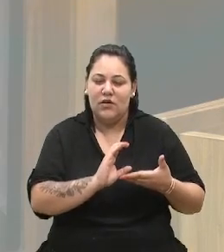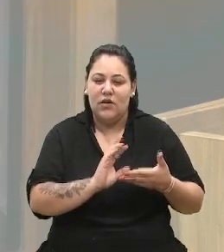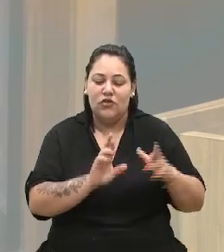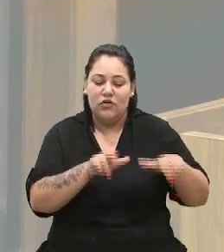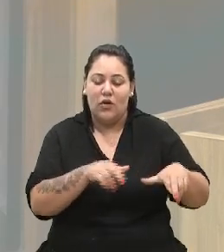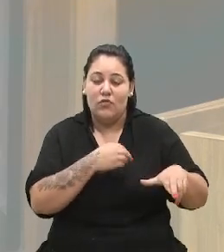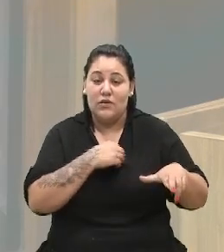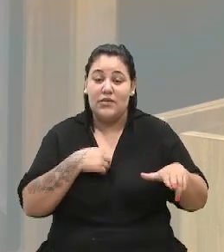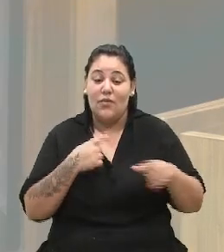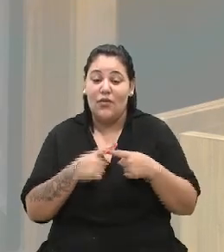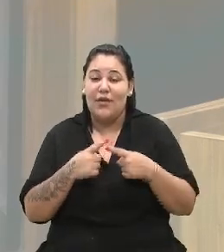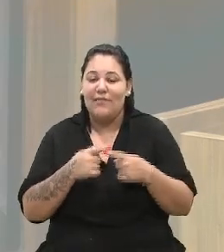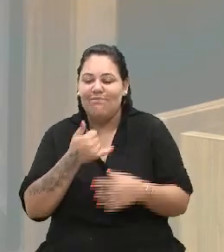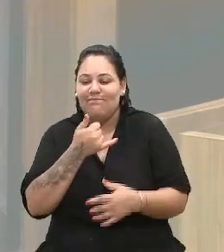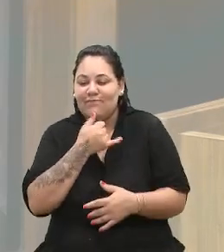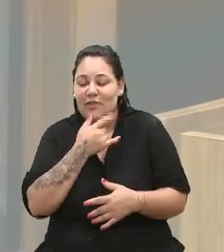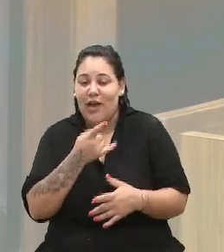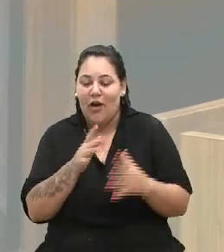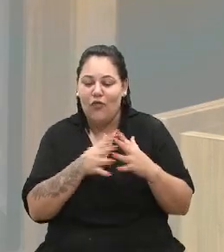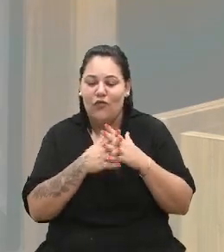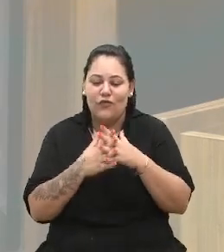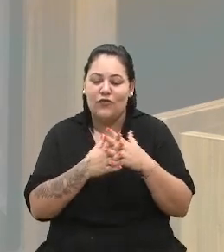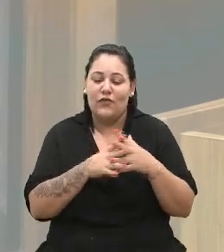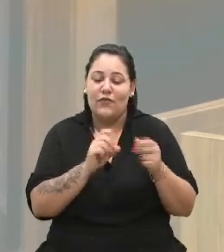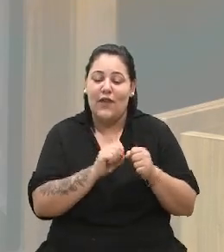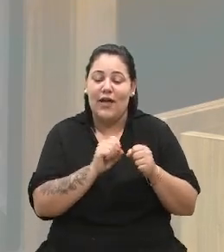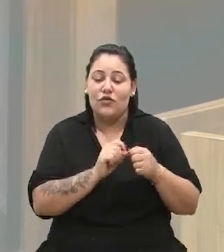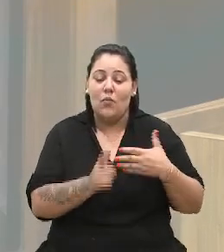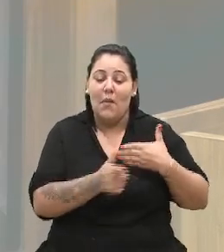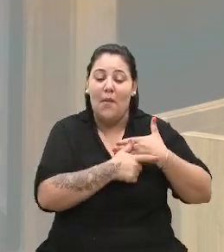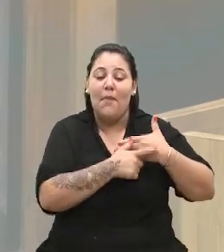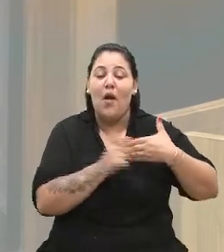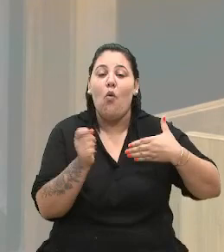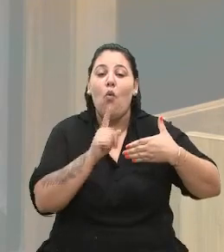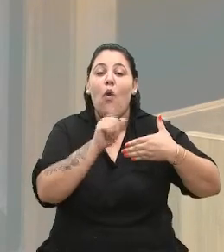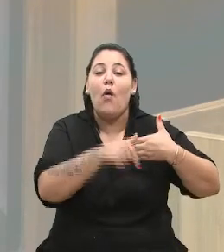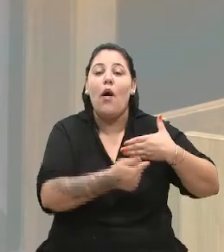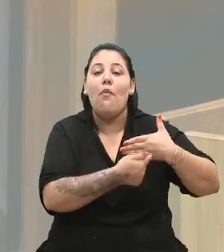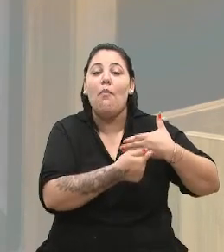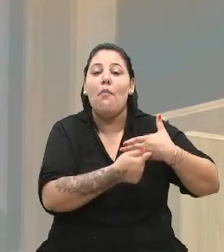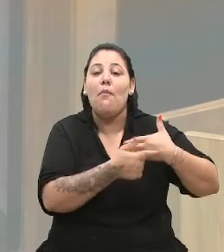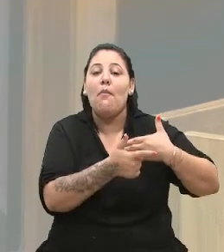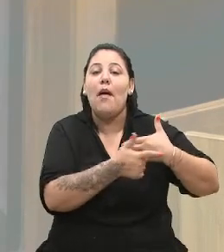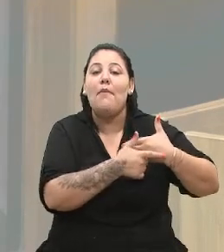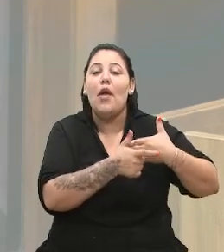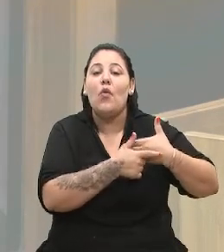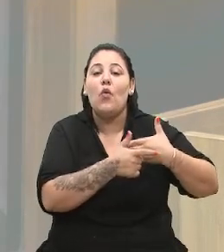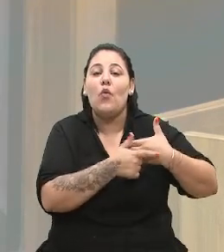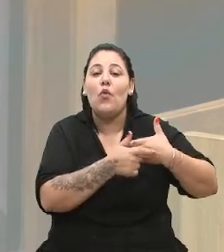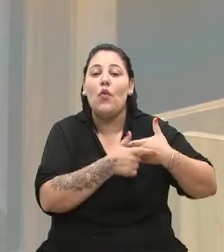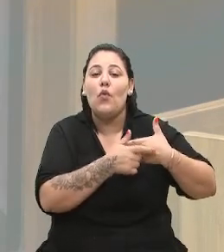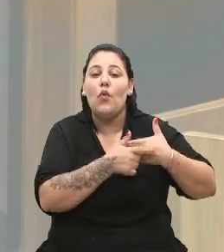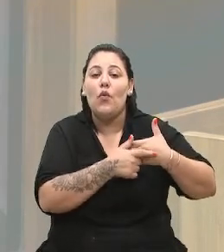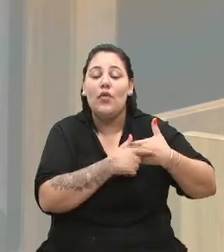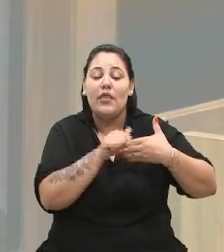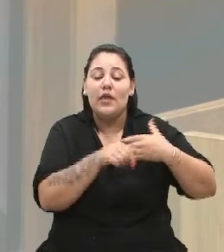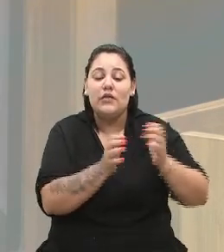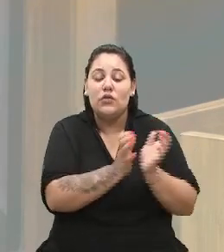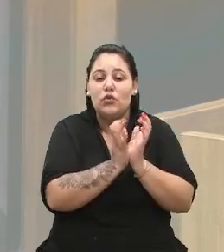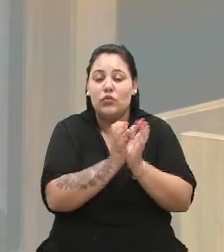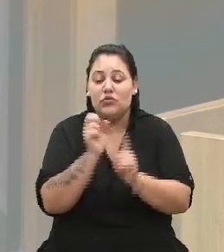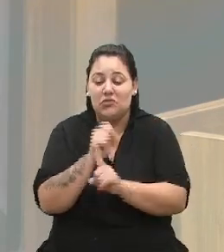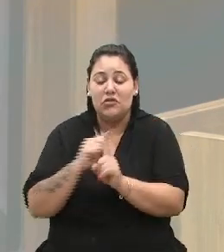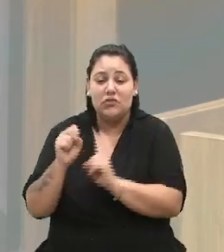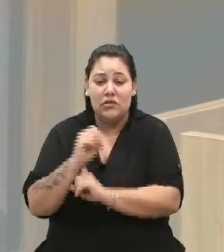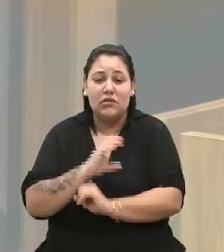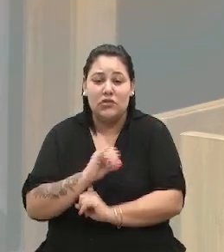sobre quais são as atribuições do Conselho é muito grande. Muitas pessoas da sociedade civil e mesmo médicos